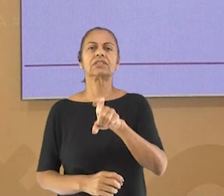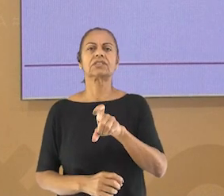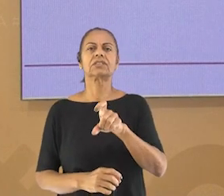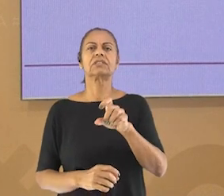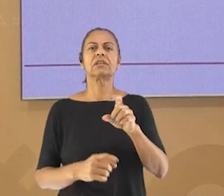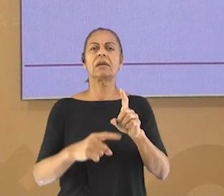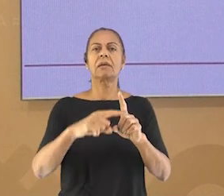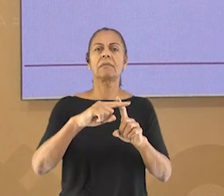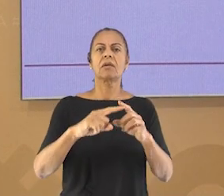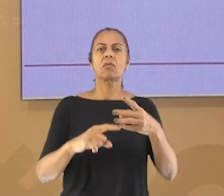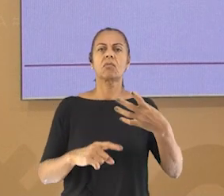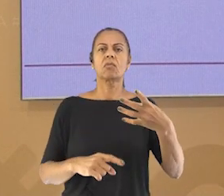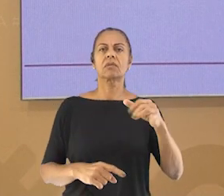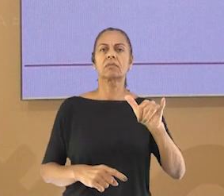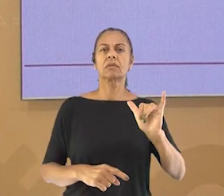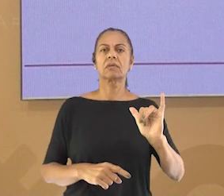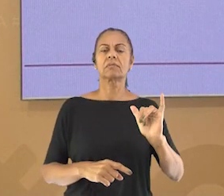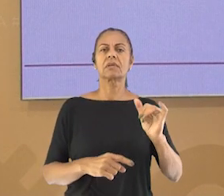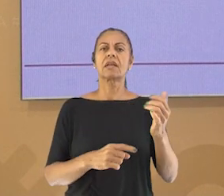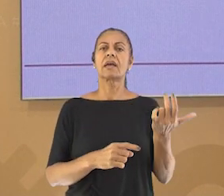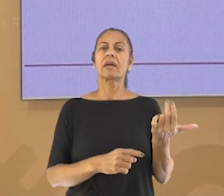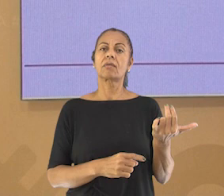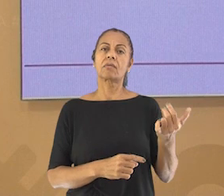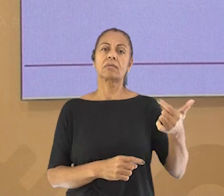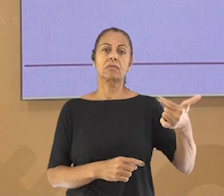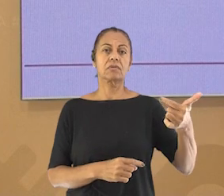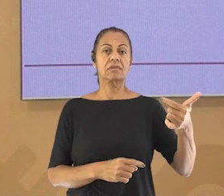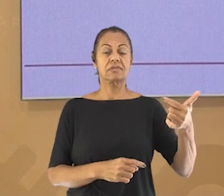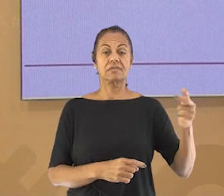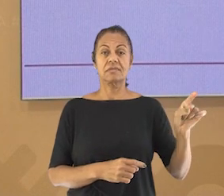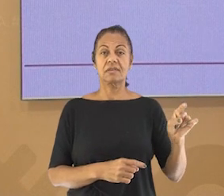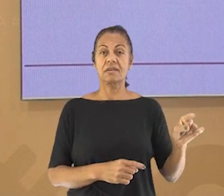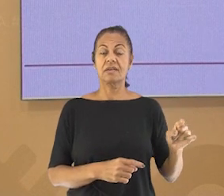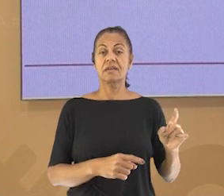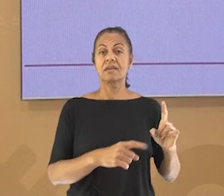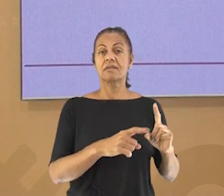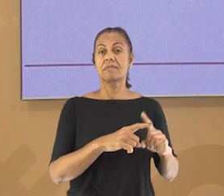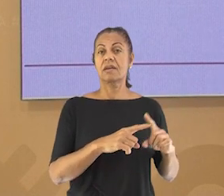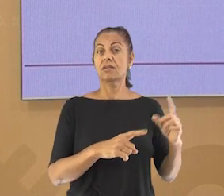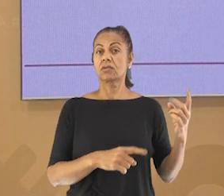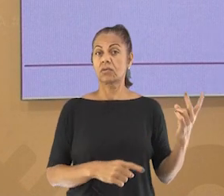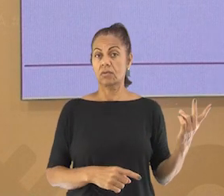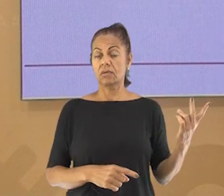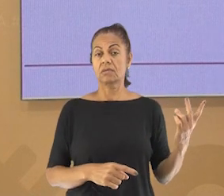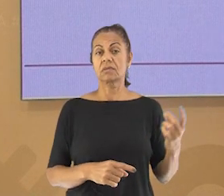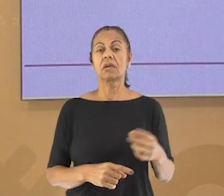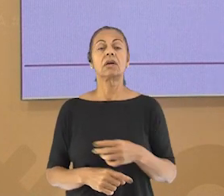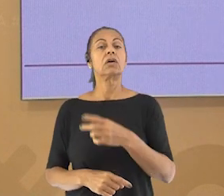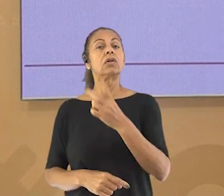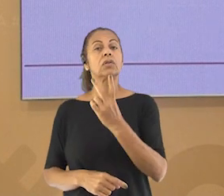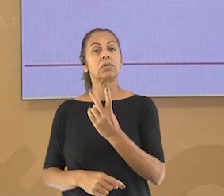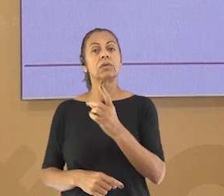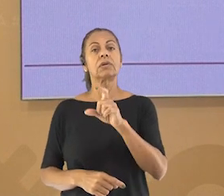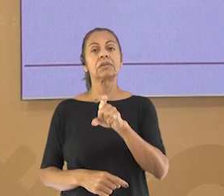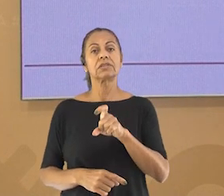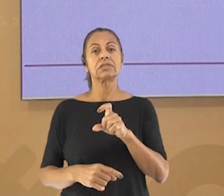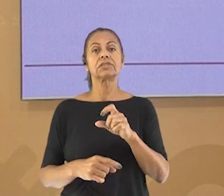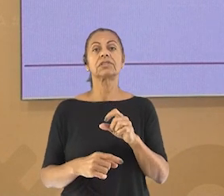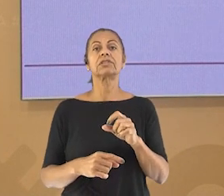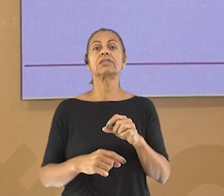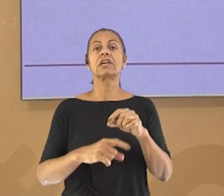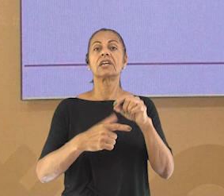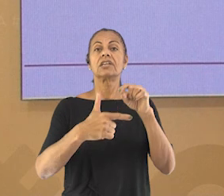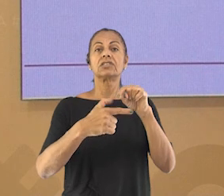alguns exemplos. 3x mais 4y é igual a 2z mais 2.